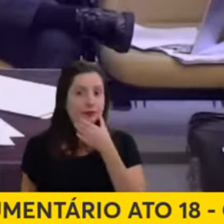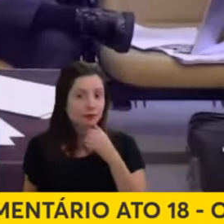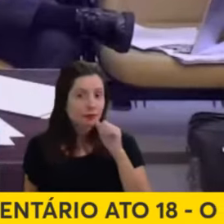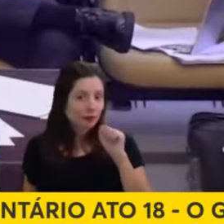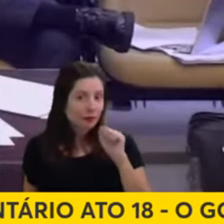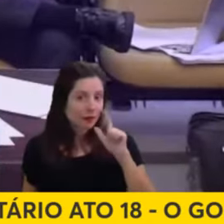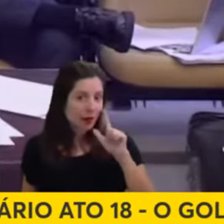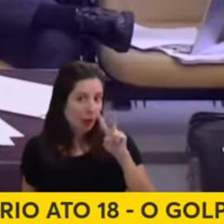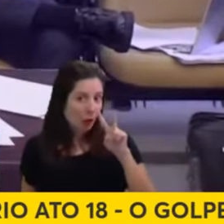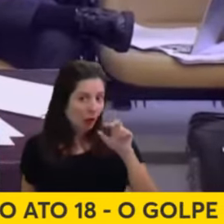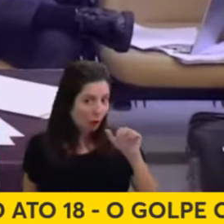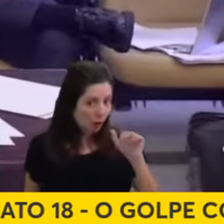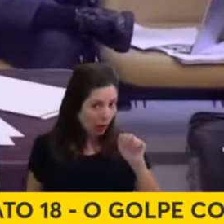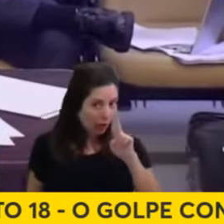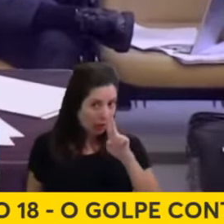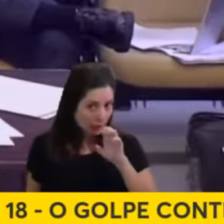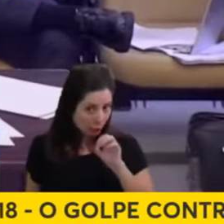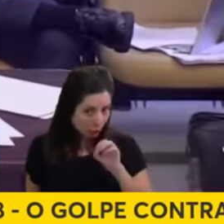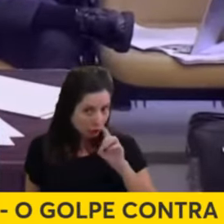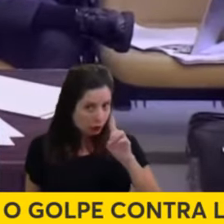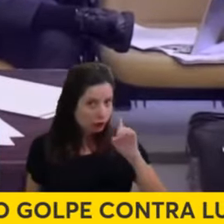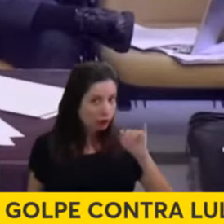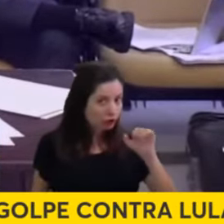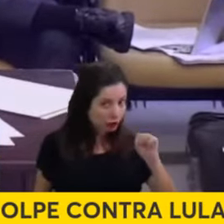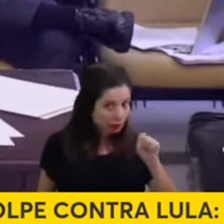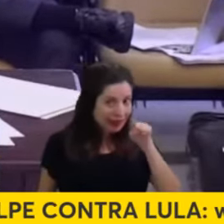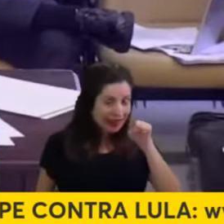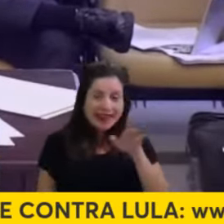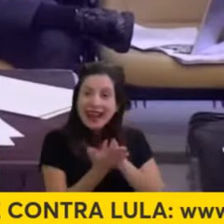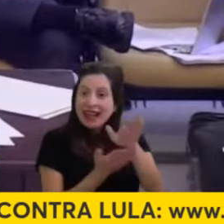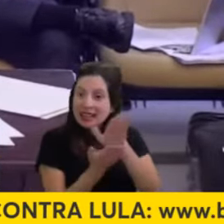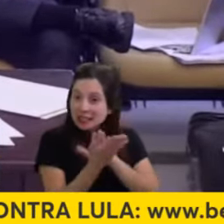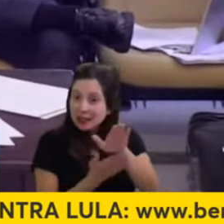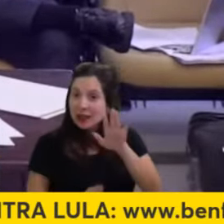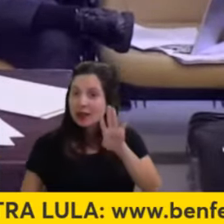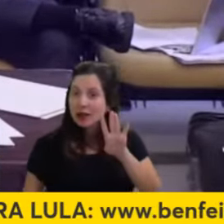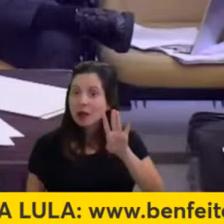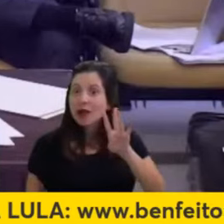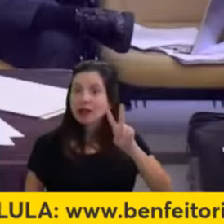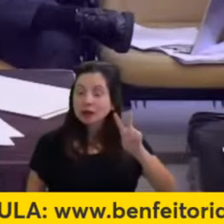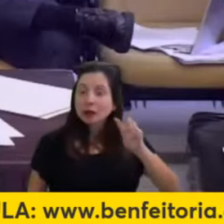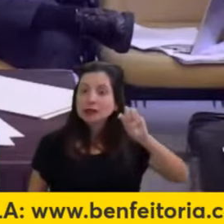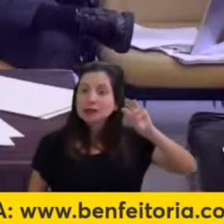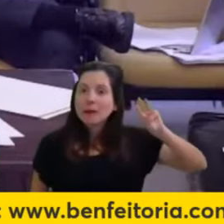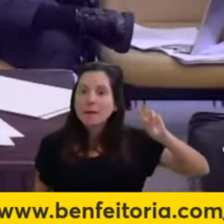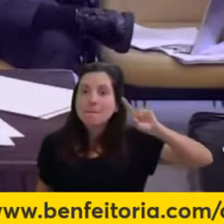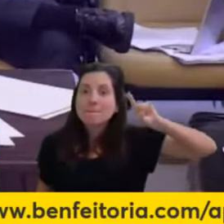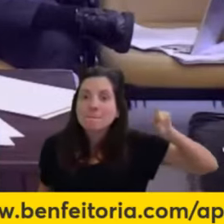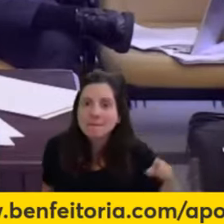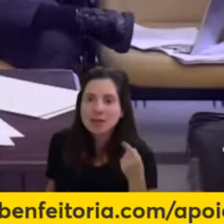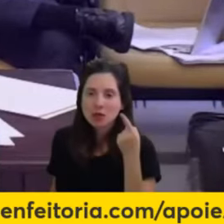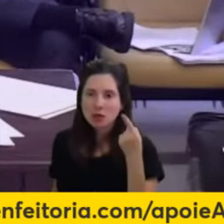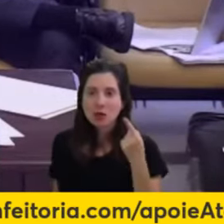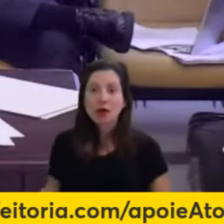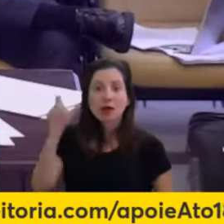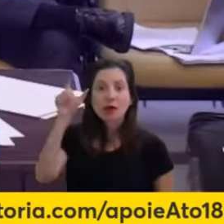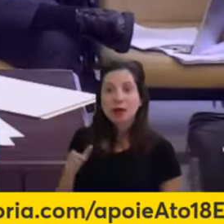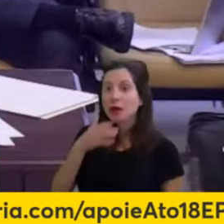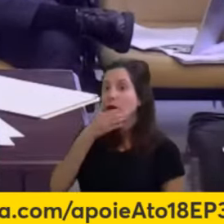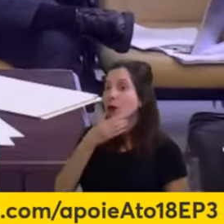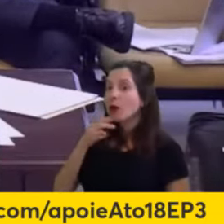inteiro gastou em cota parlamentar cerca de 42.000 para viajar e o Paulo Martins cerca